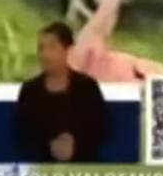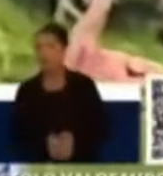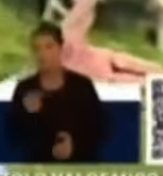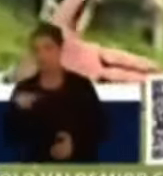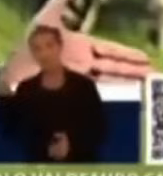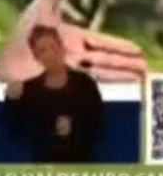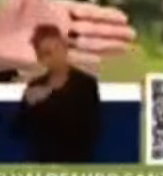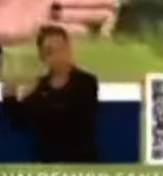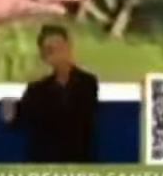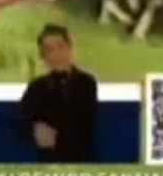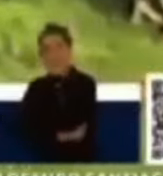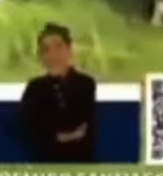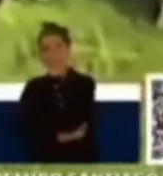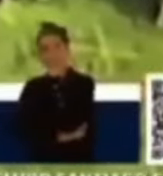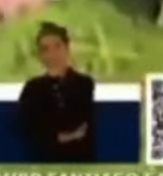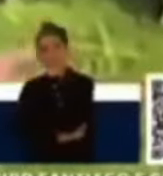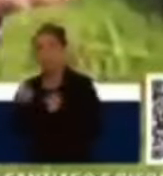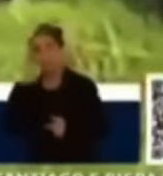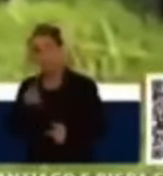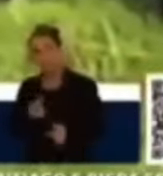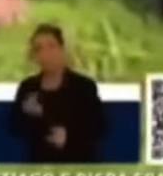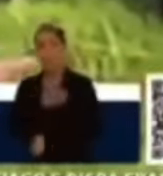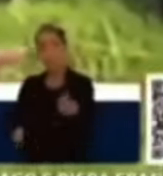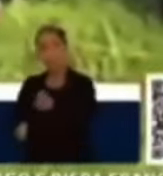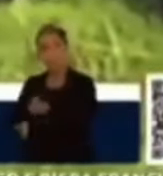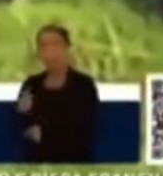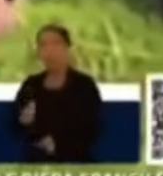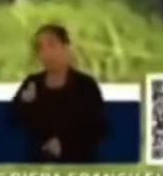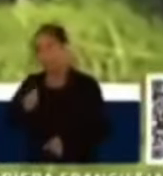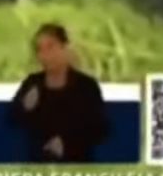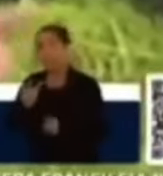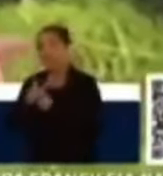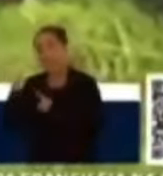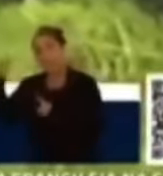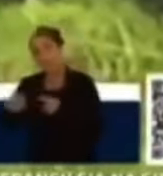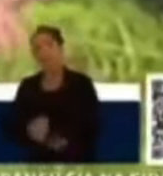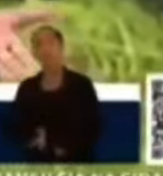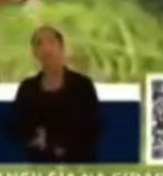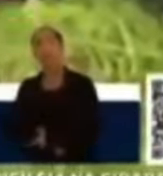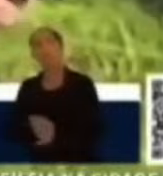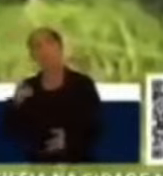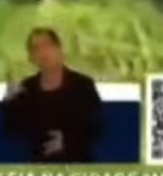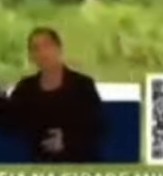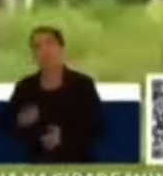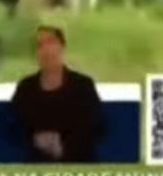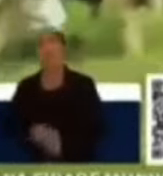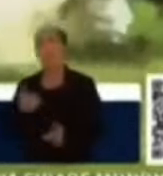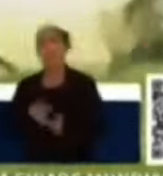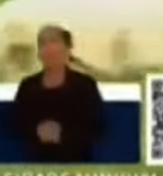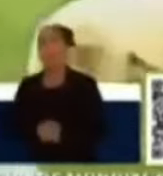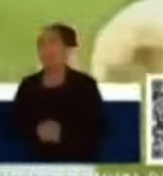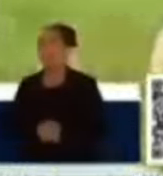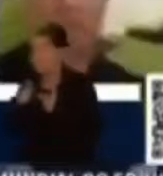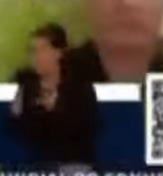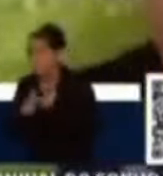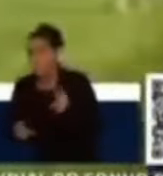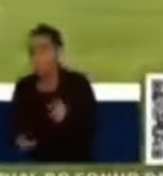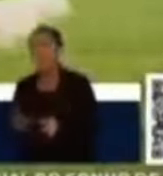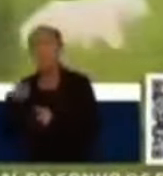e tal. É o bispo Valdemiro, o apóstolo Valdemiro, né? Ficou irritado com toda essa situação e um belo dia num culto sendo transmitido,